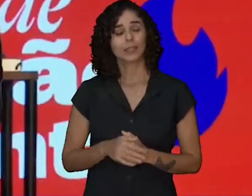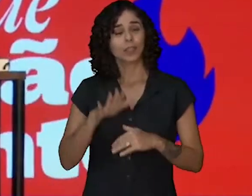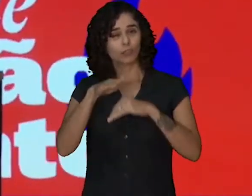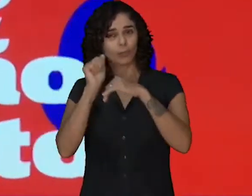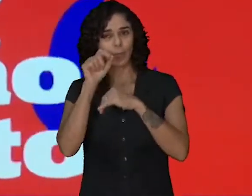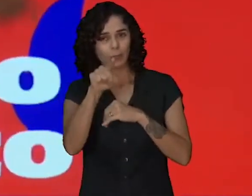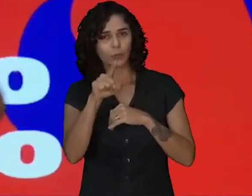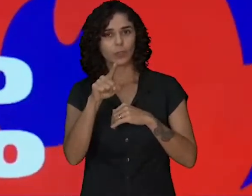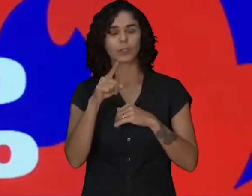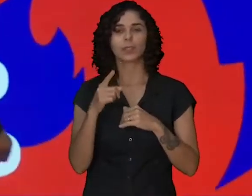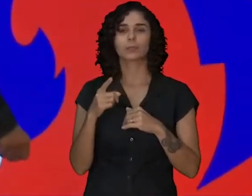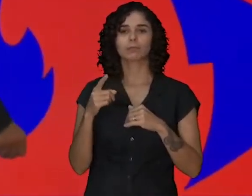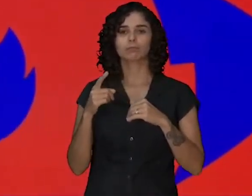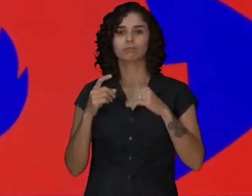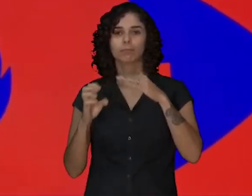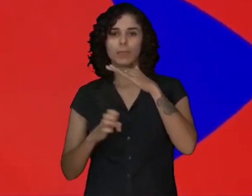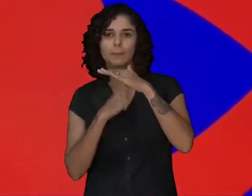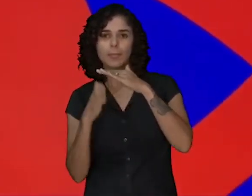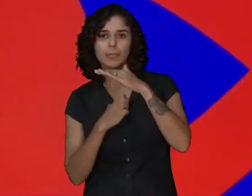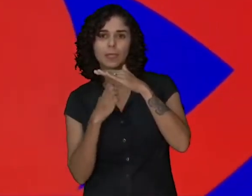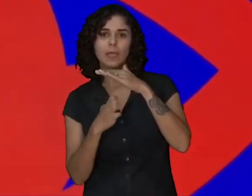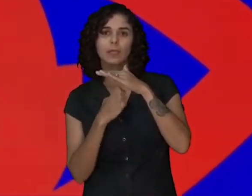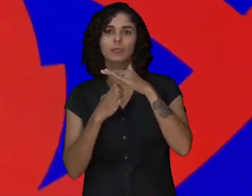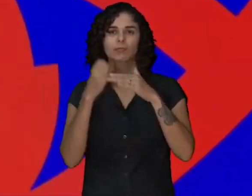empresário de sucesso.